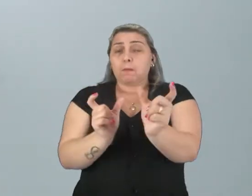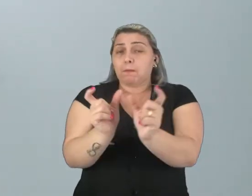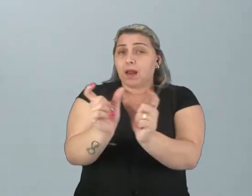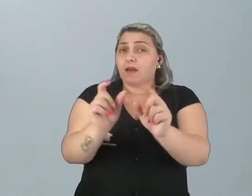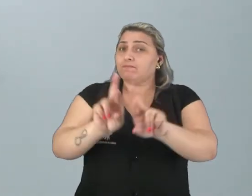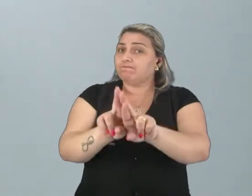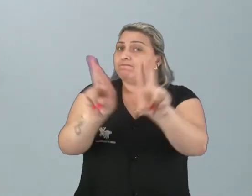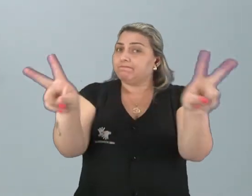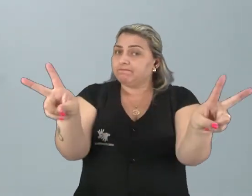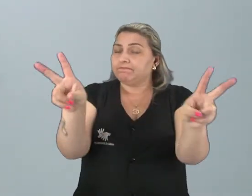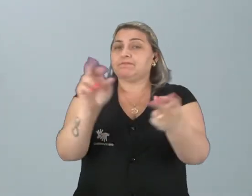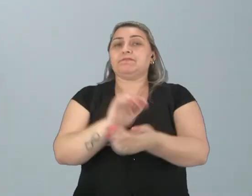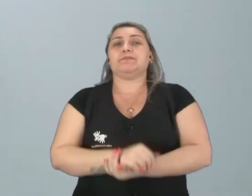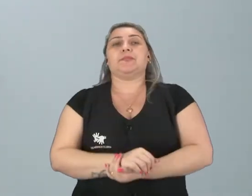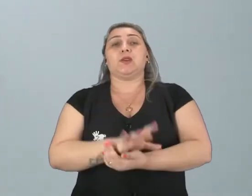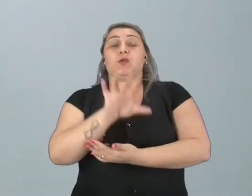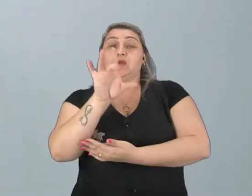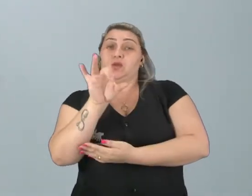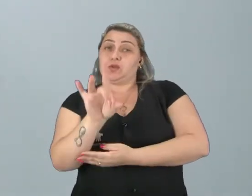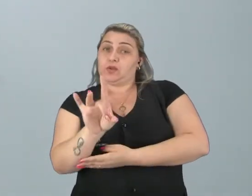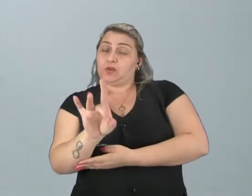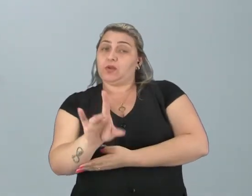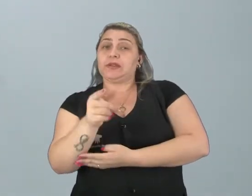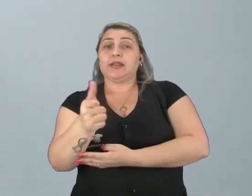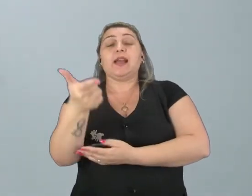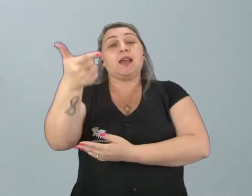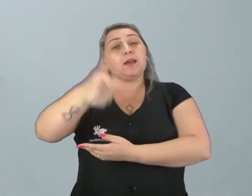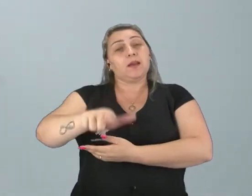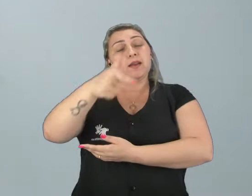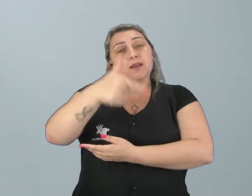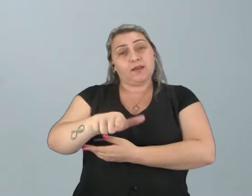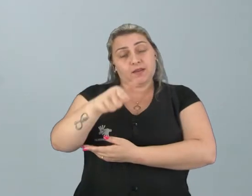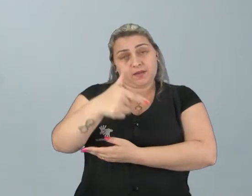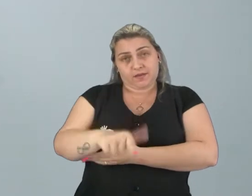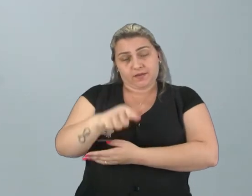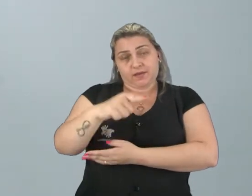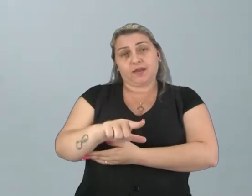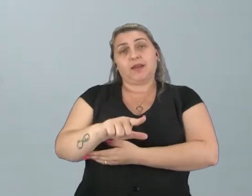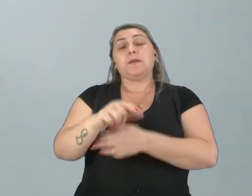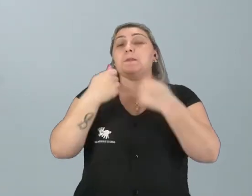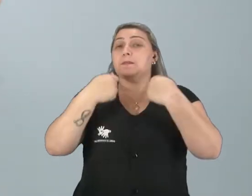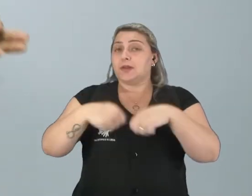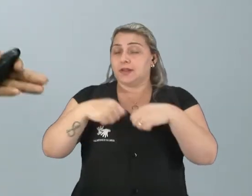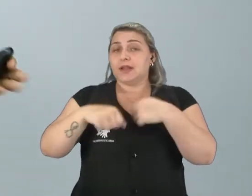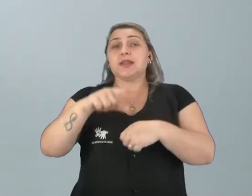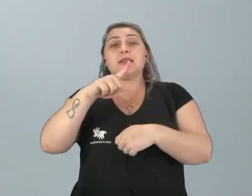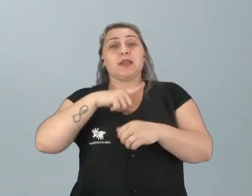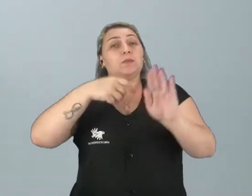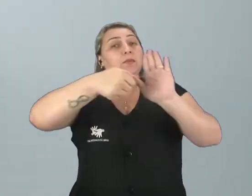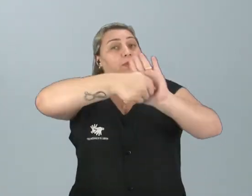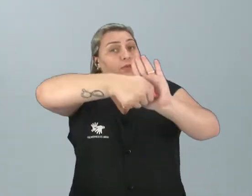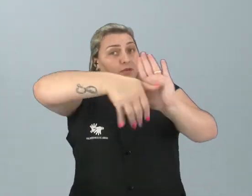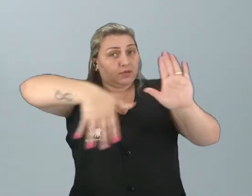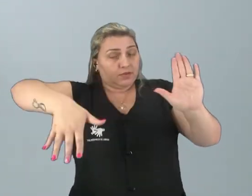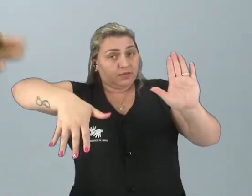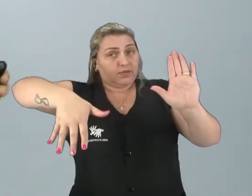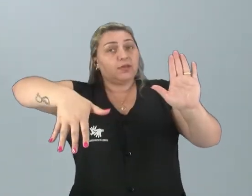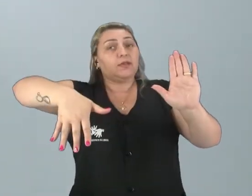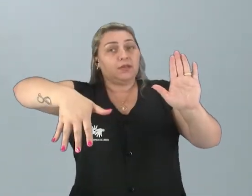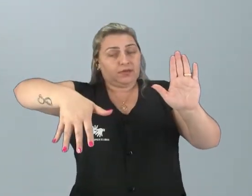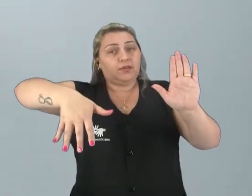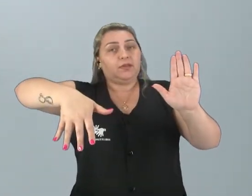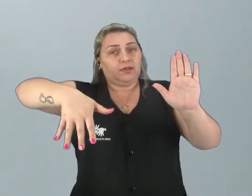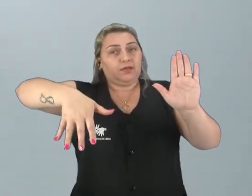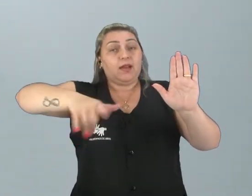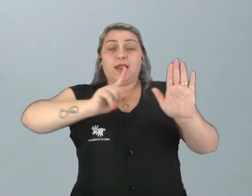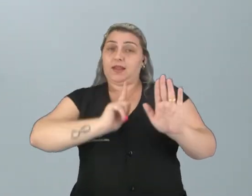palavras diferentes. Só que se essa repetição ela for intencional, temos uma figura de linguagem, o